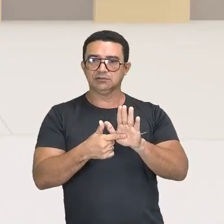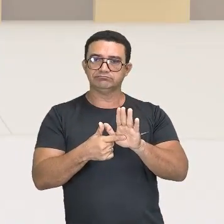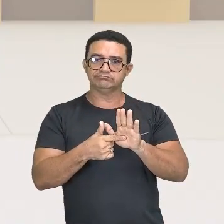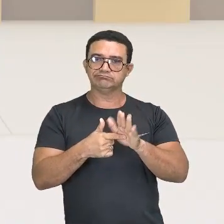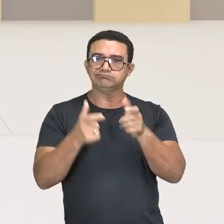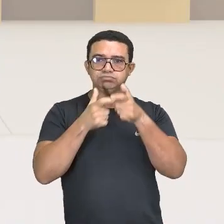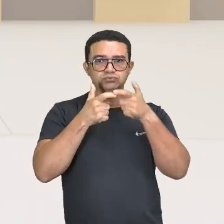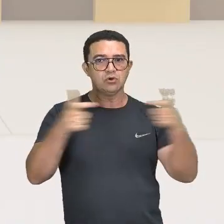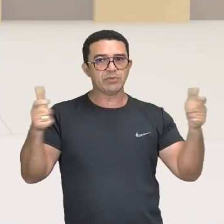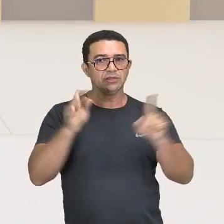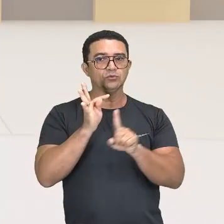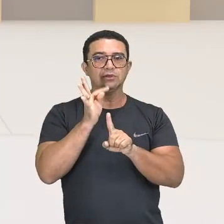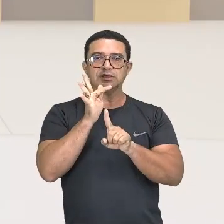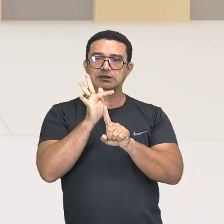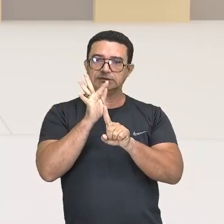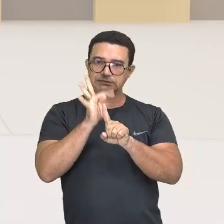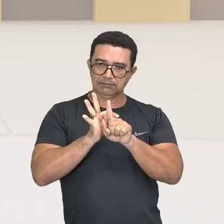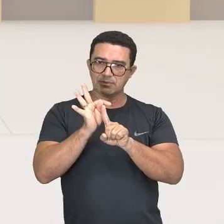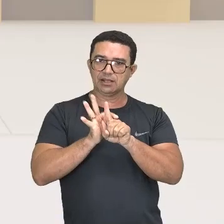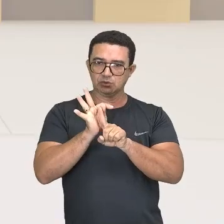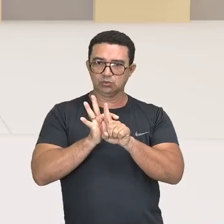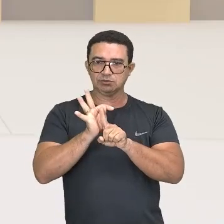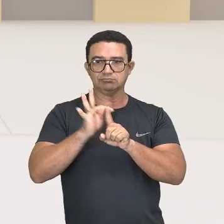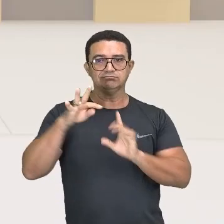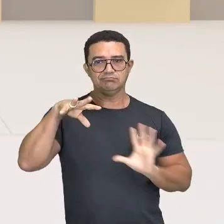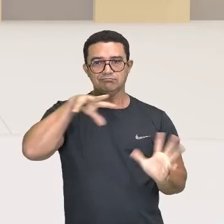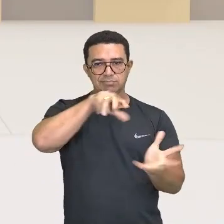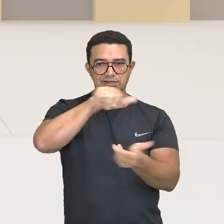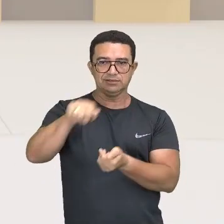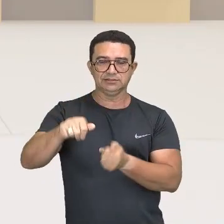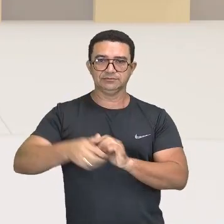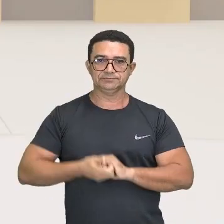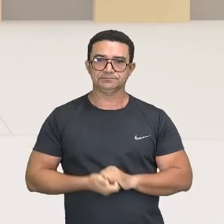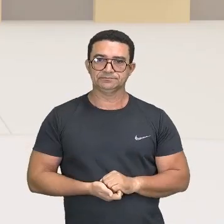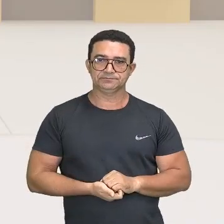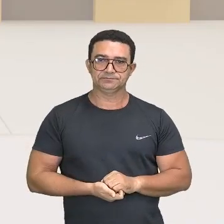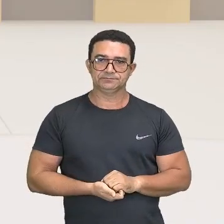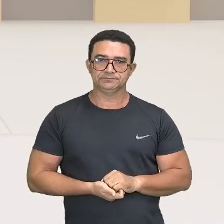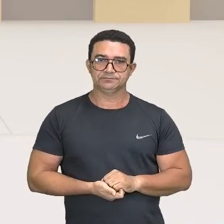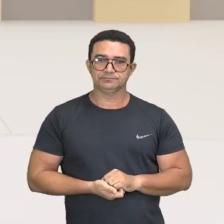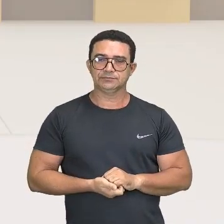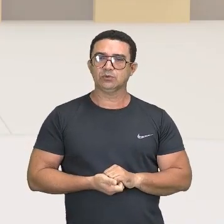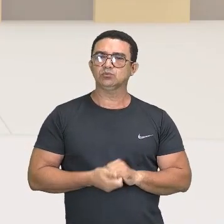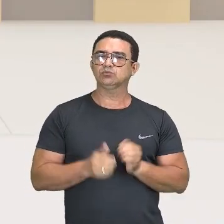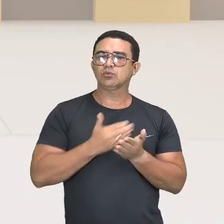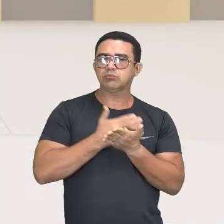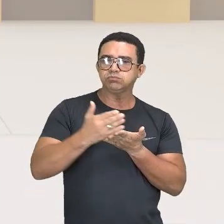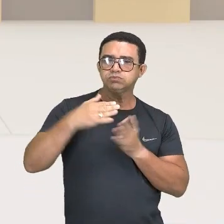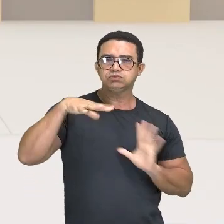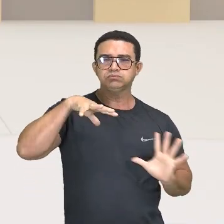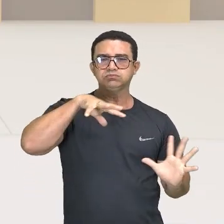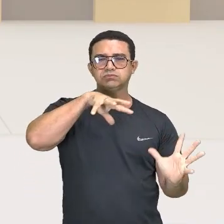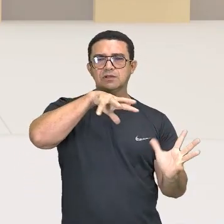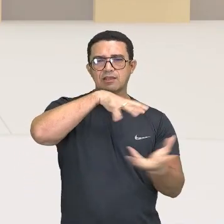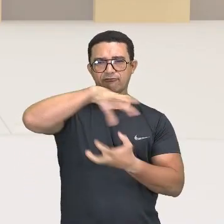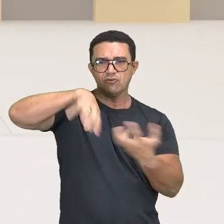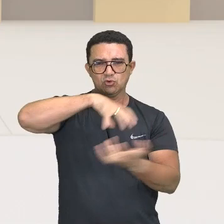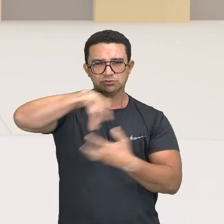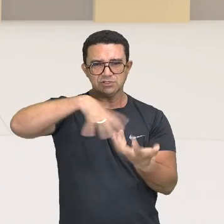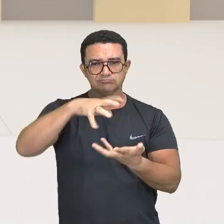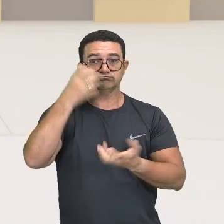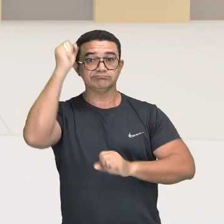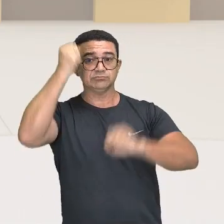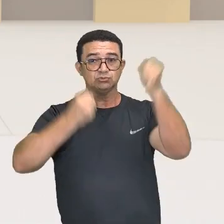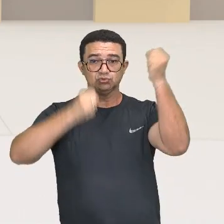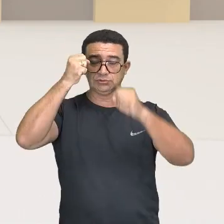nosso aumento de temperatura aqui no planeta. Beleza? Mas, desde a Revolução Industrial, foi observado